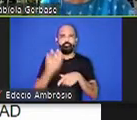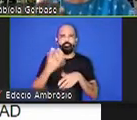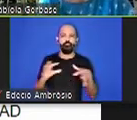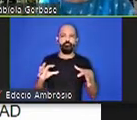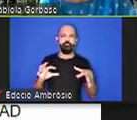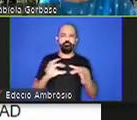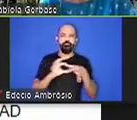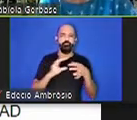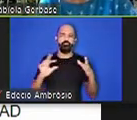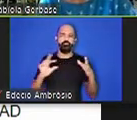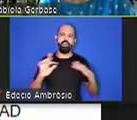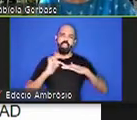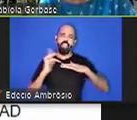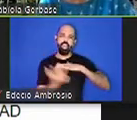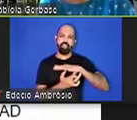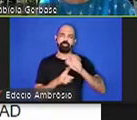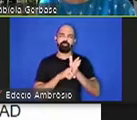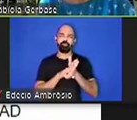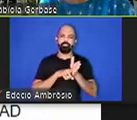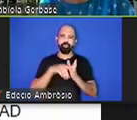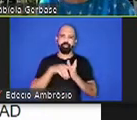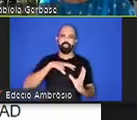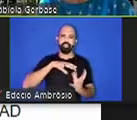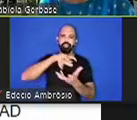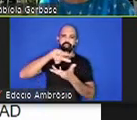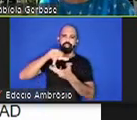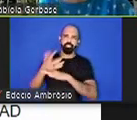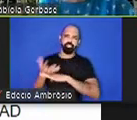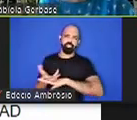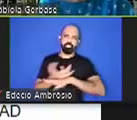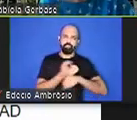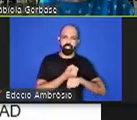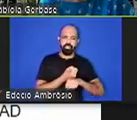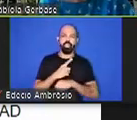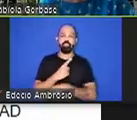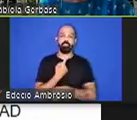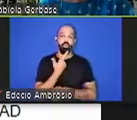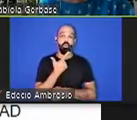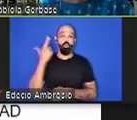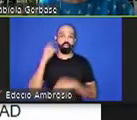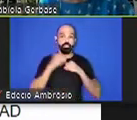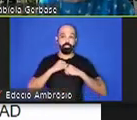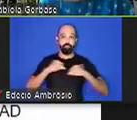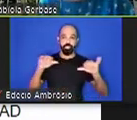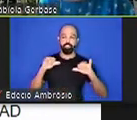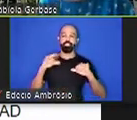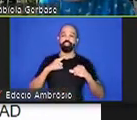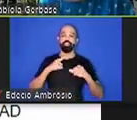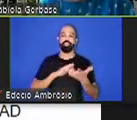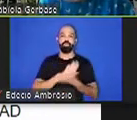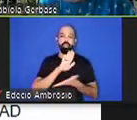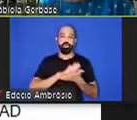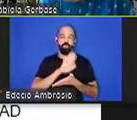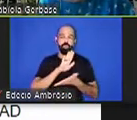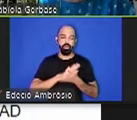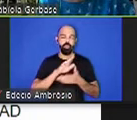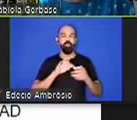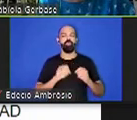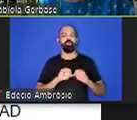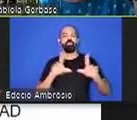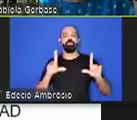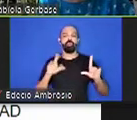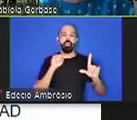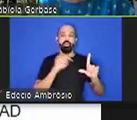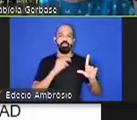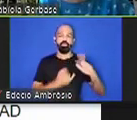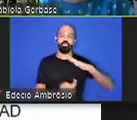interdisciplinares, eu fiz aqui um recorte de uma outra notícia que a gente publicou na nossa newsletter, uma instituição